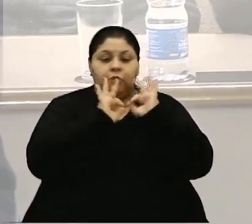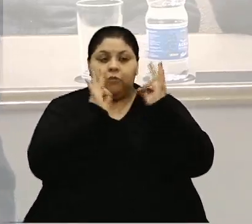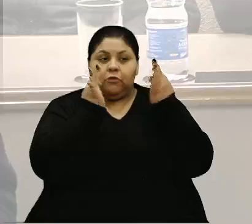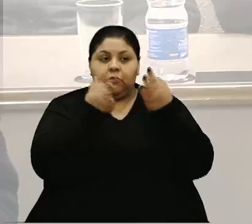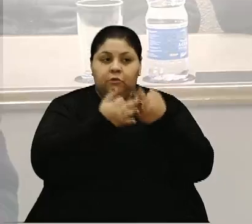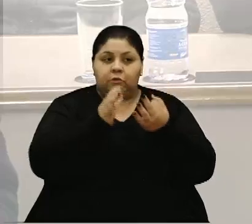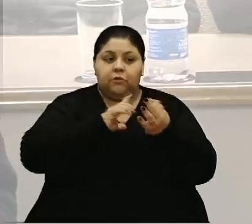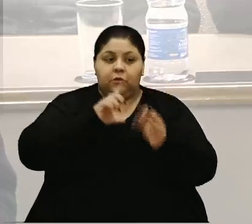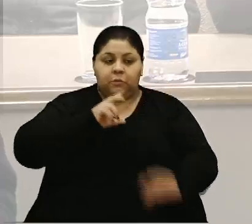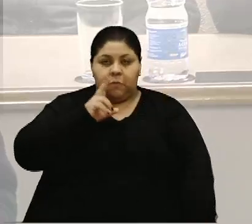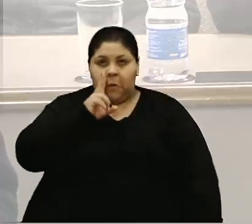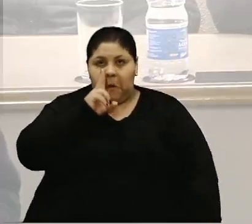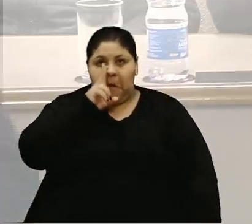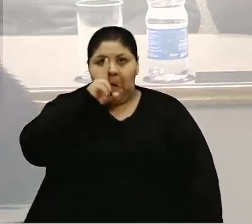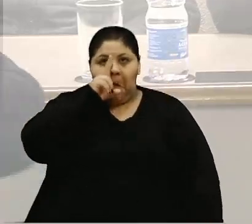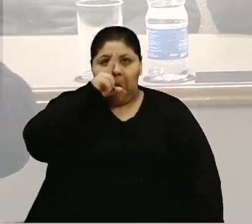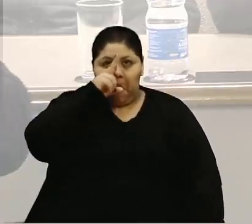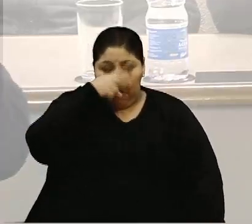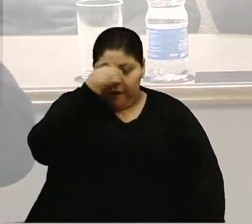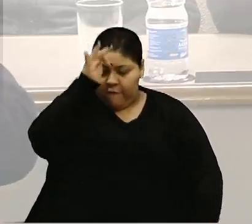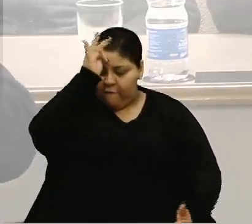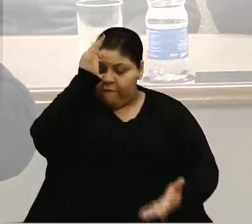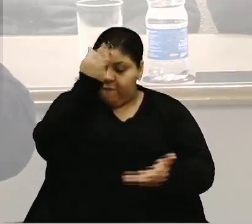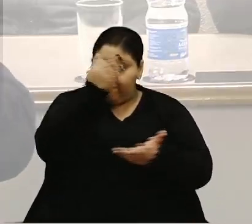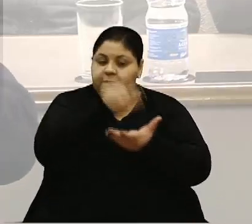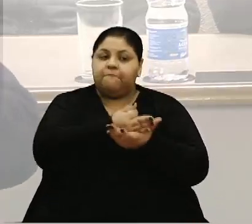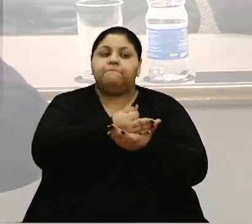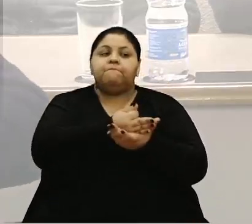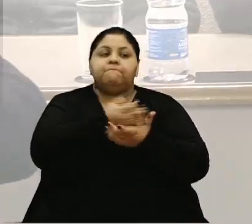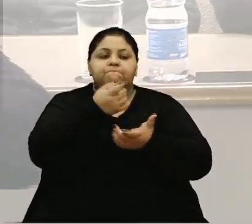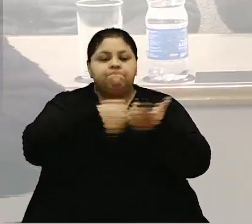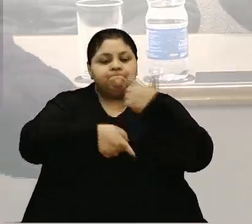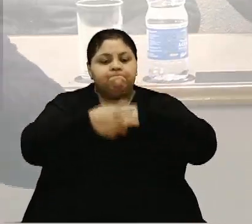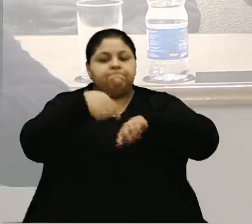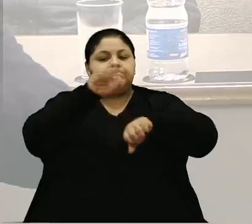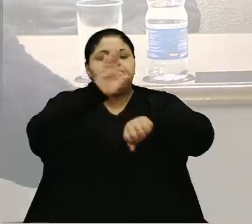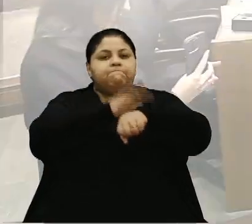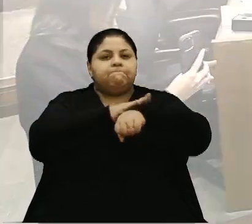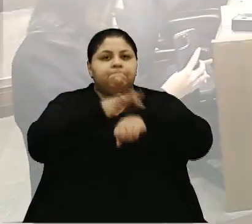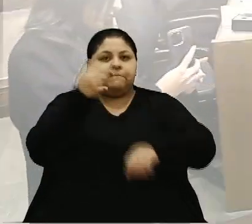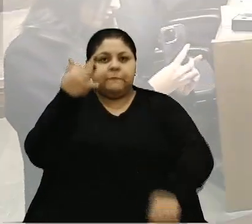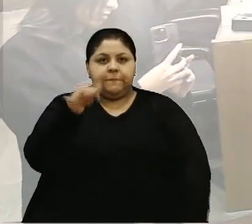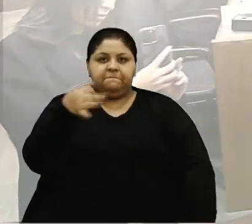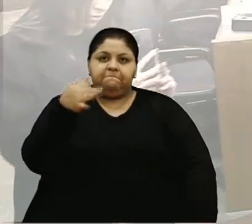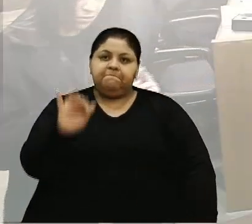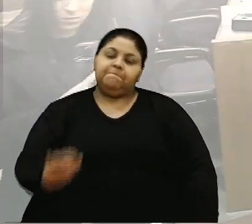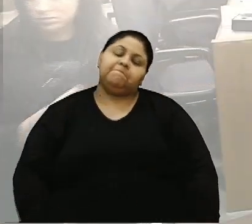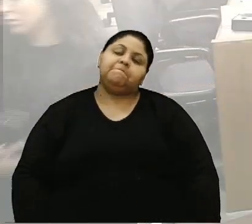tenha força e fé Peço a palavra, para superar esse momento de dor.